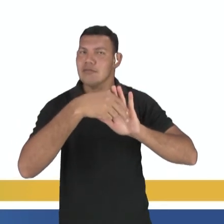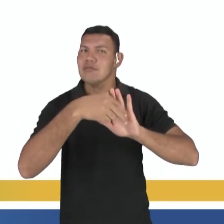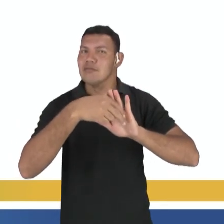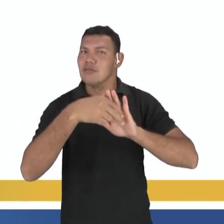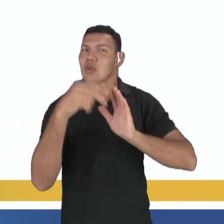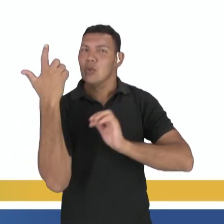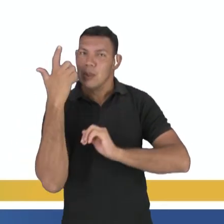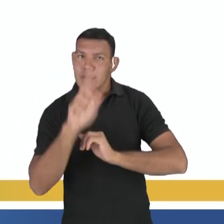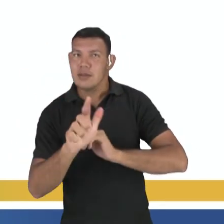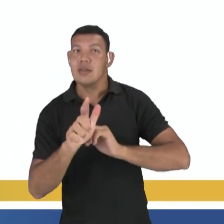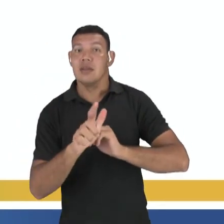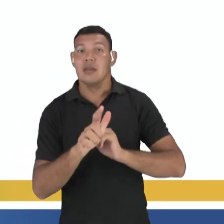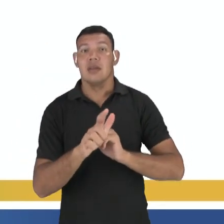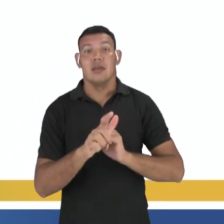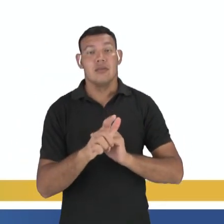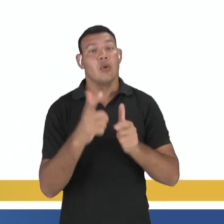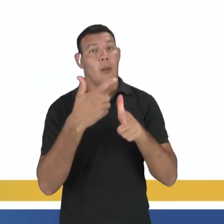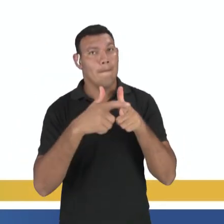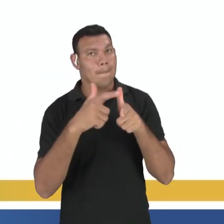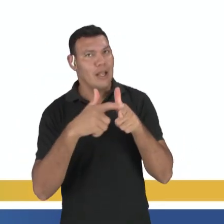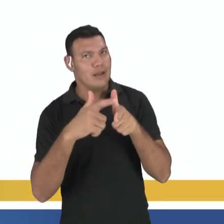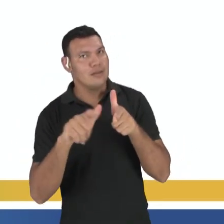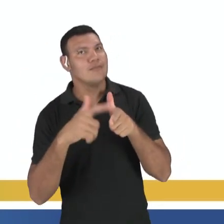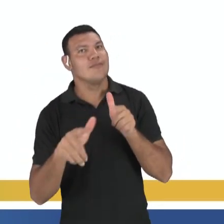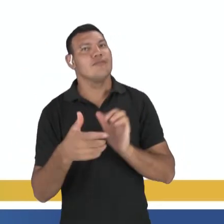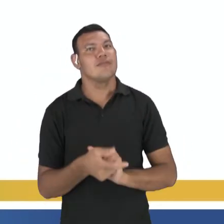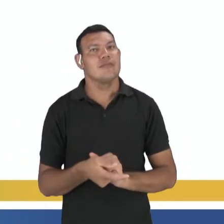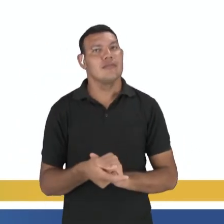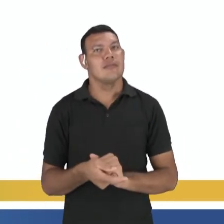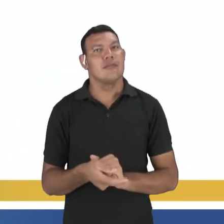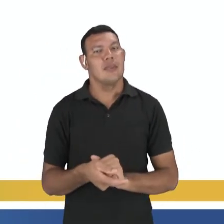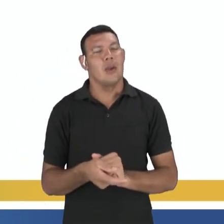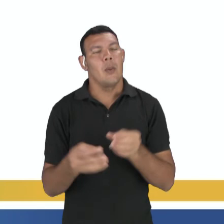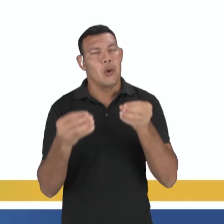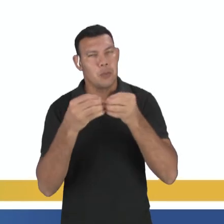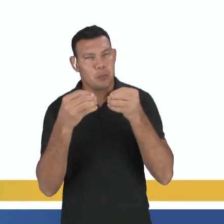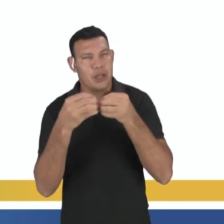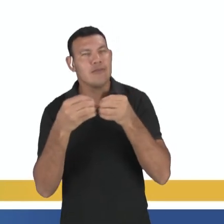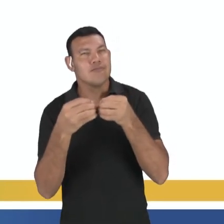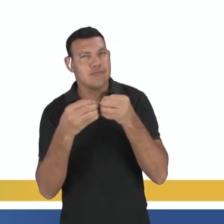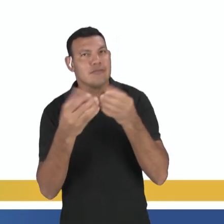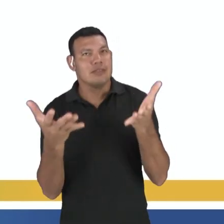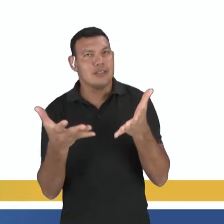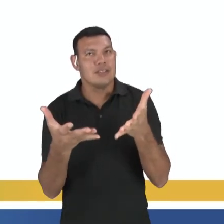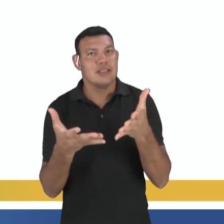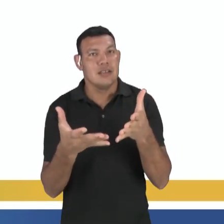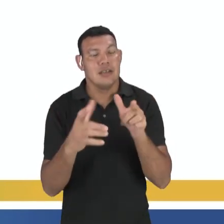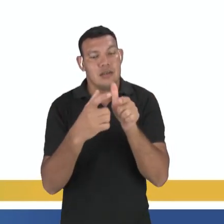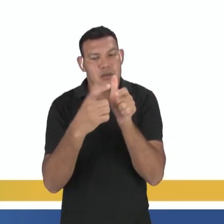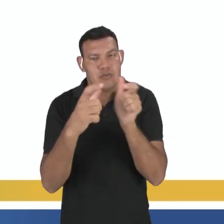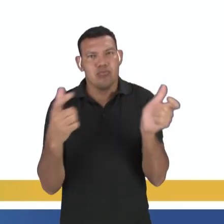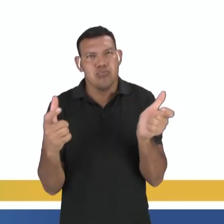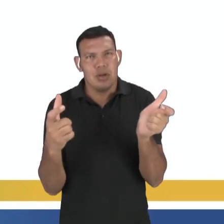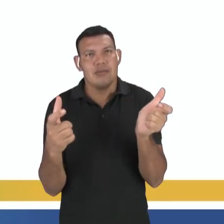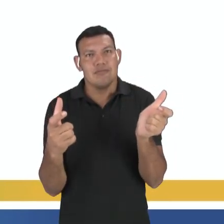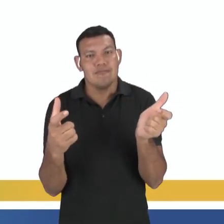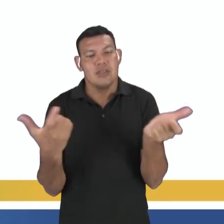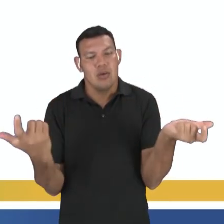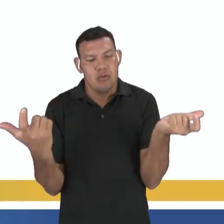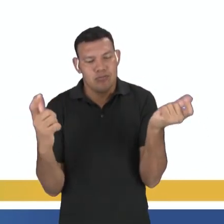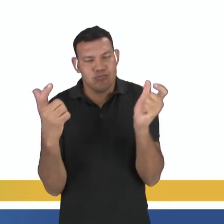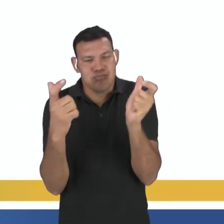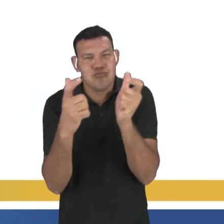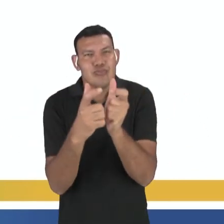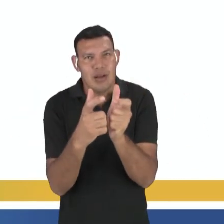tirou. Justamente porque nesse caso aí, as notas elas foram próximas uma das outras e a amplitude das notas